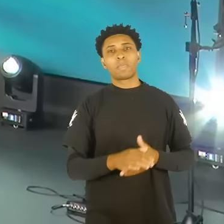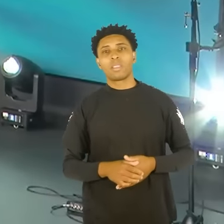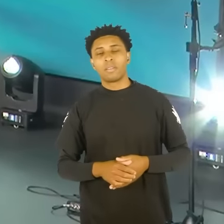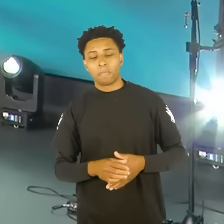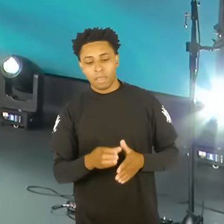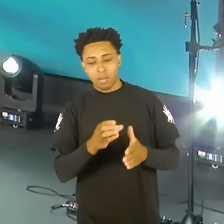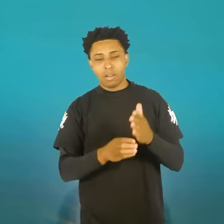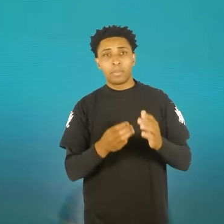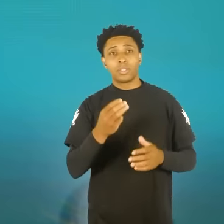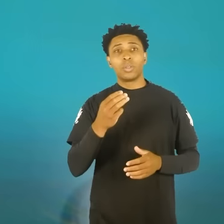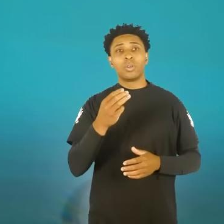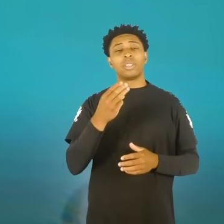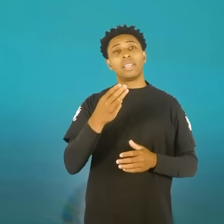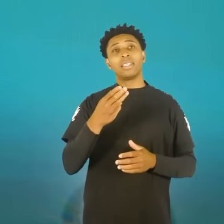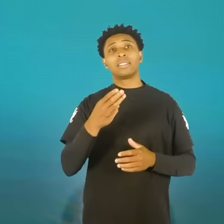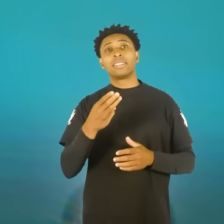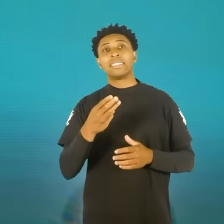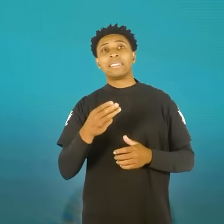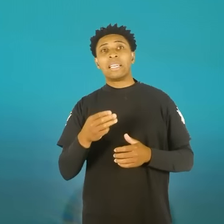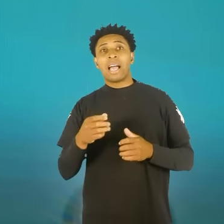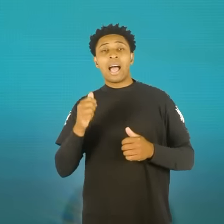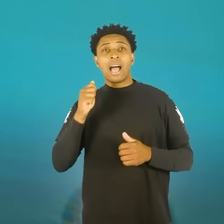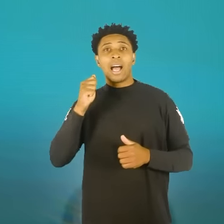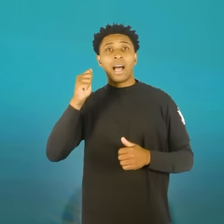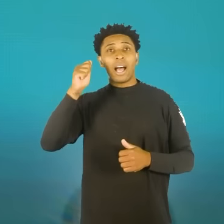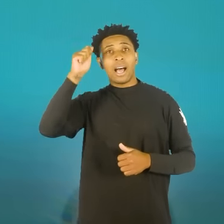A queda de Adão e a queda de Eva.